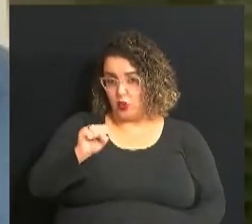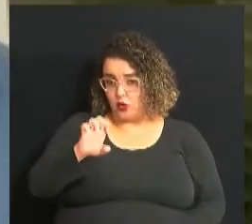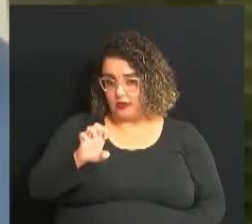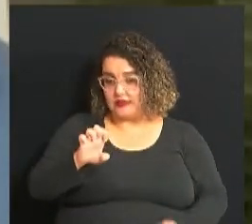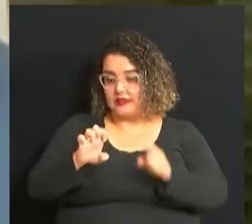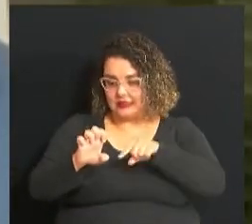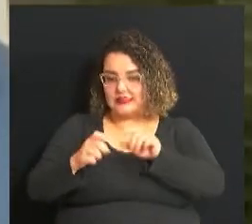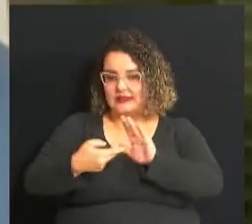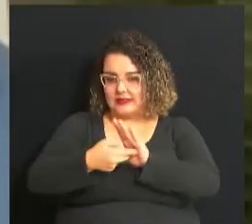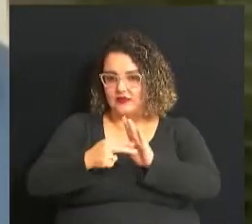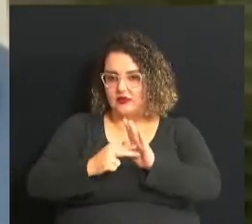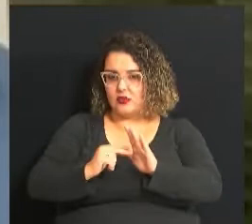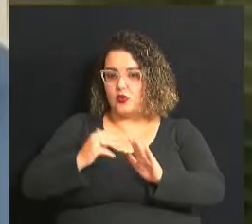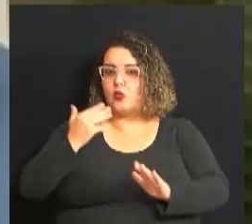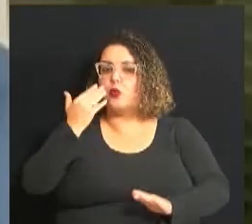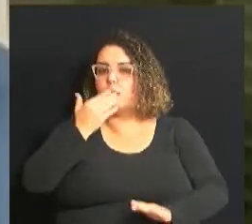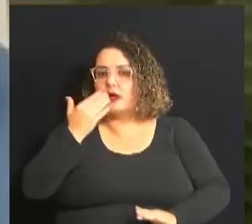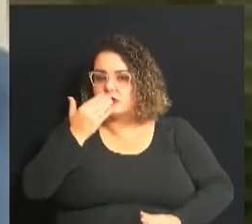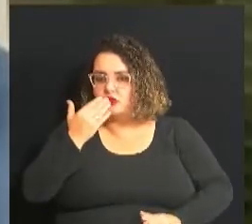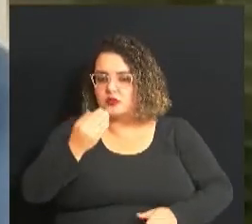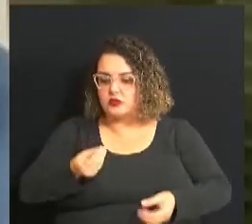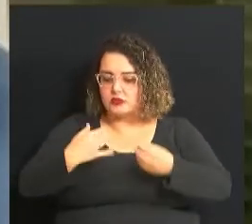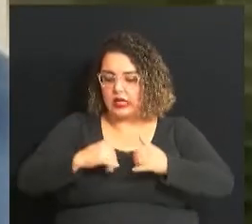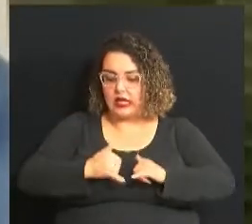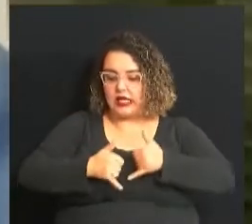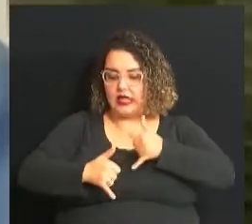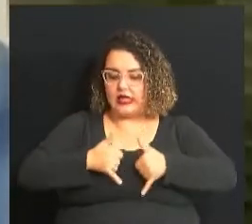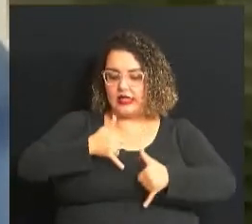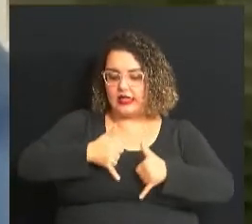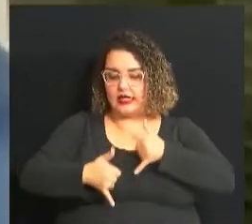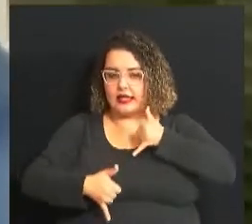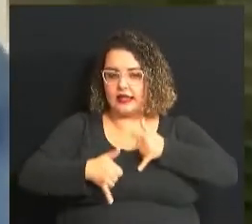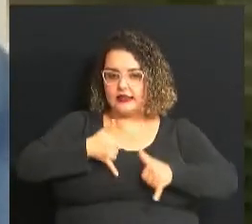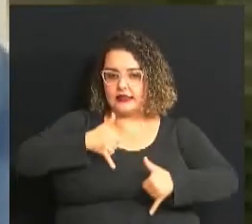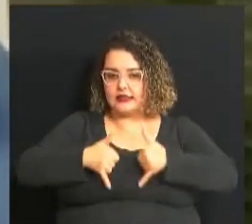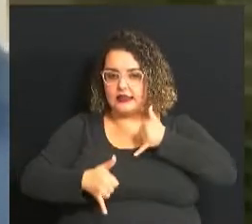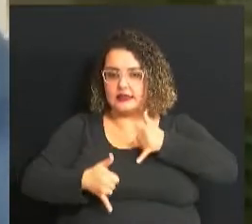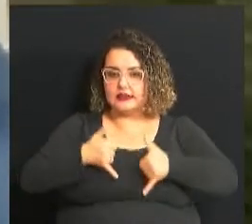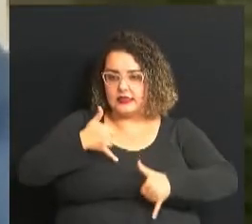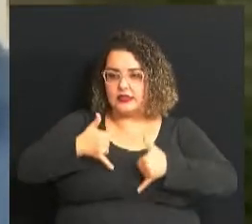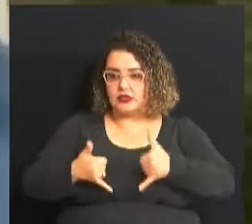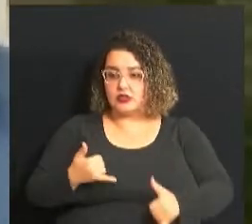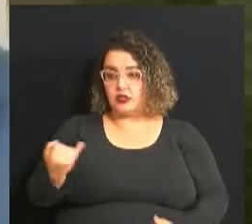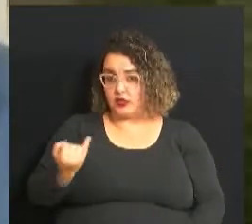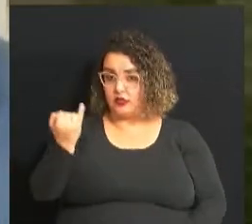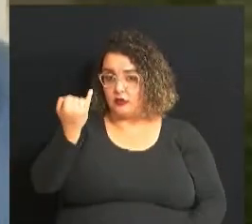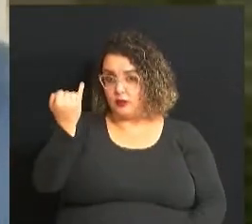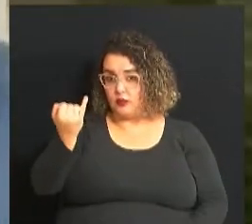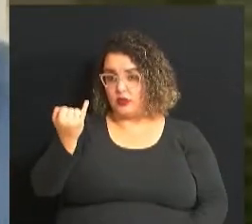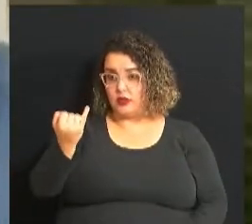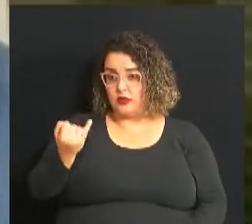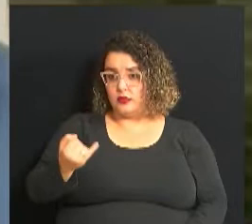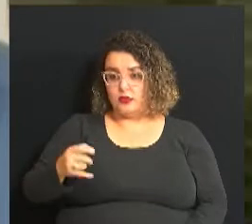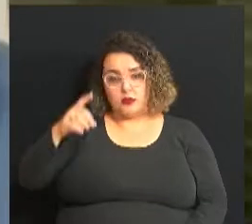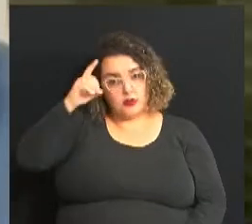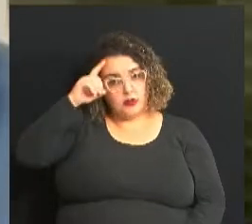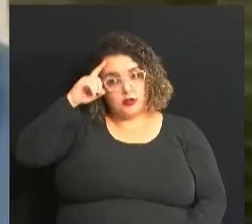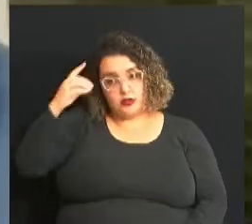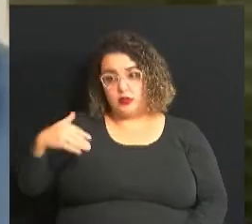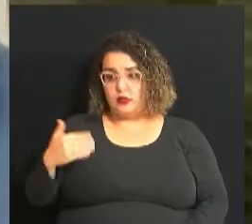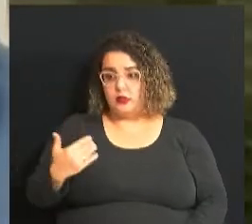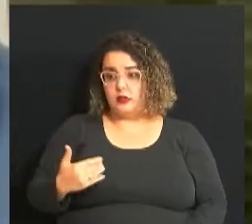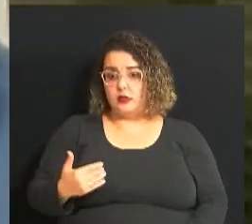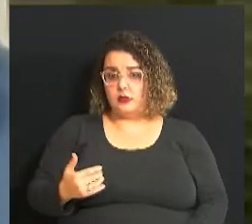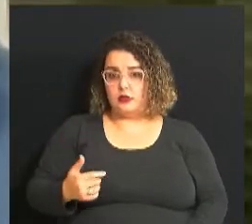energia, ele é importante, mas é importante para a nossa energia do dia a dia. Mas quando está um nível muito